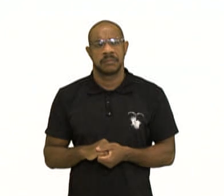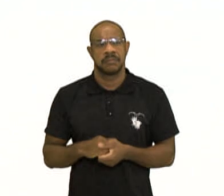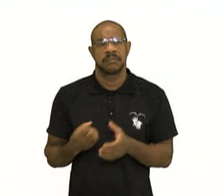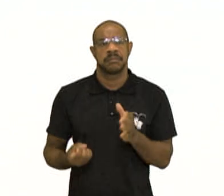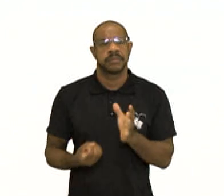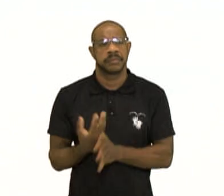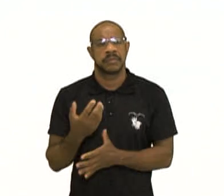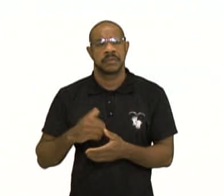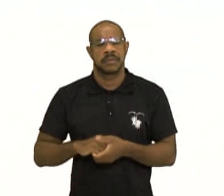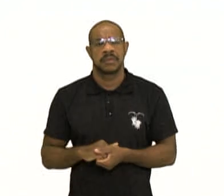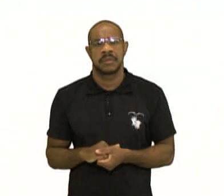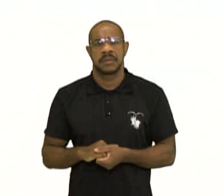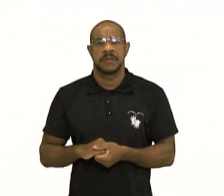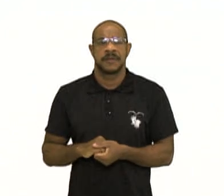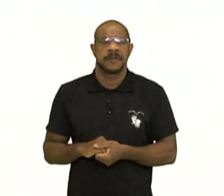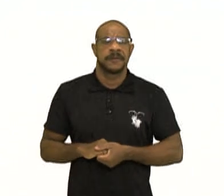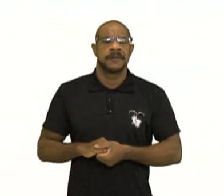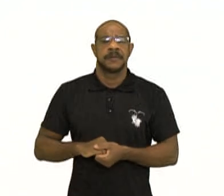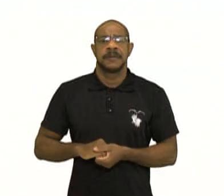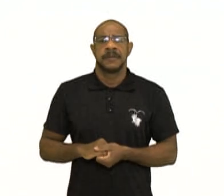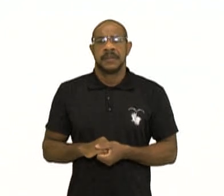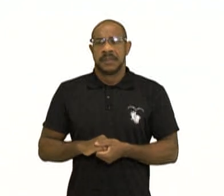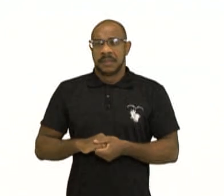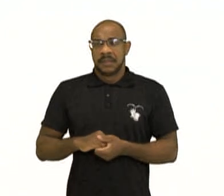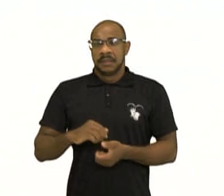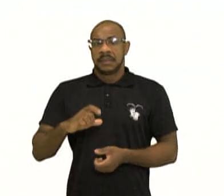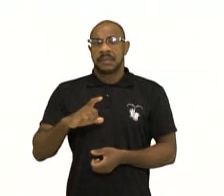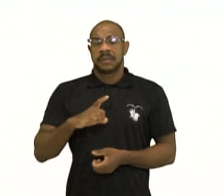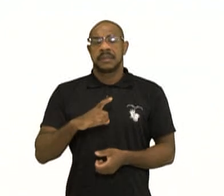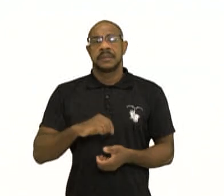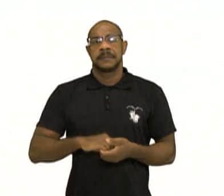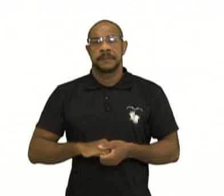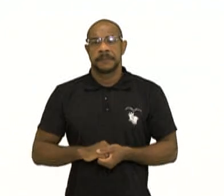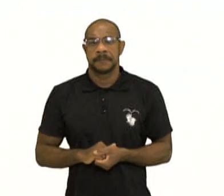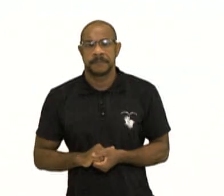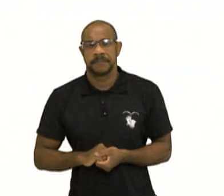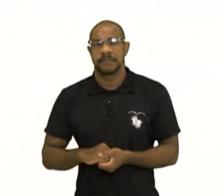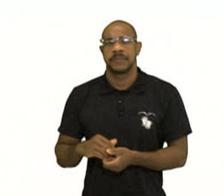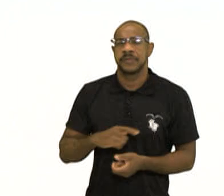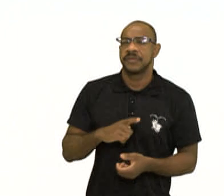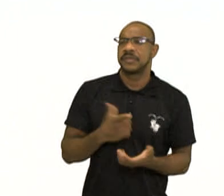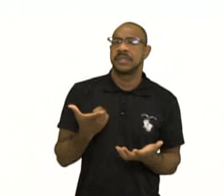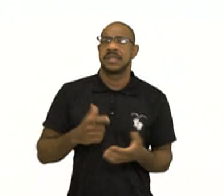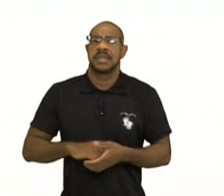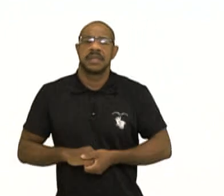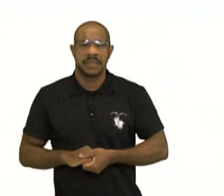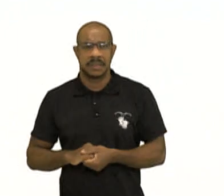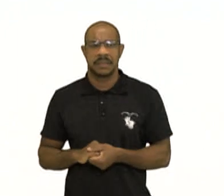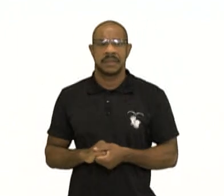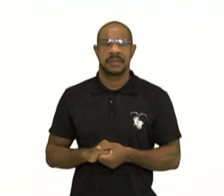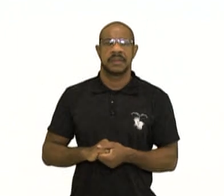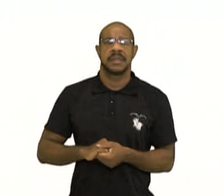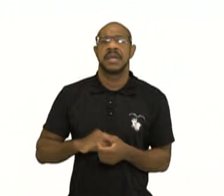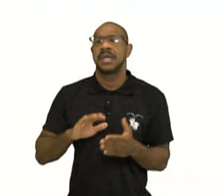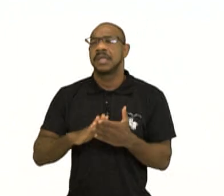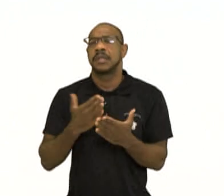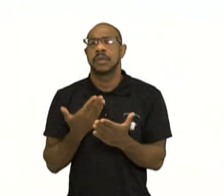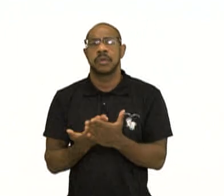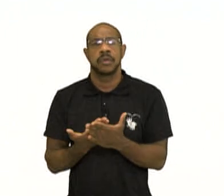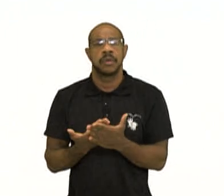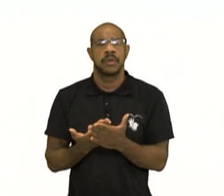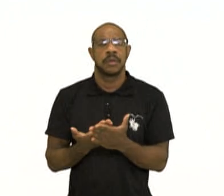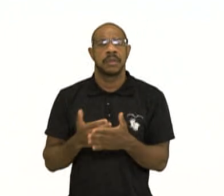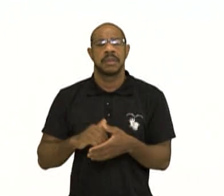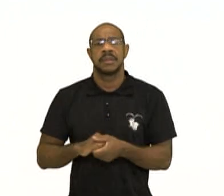com Malinowski, o estruturalismo com Claude Lévi-Strauss, né, escolas aí do